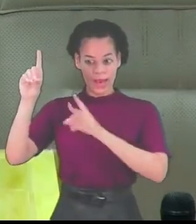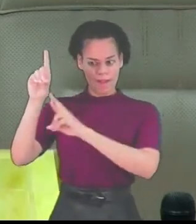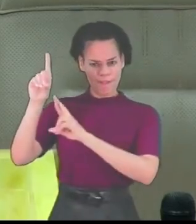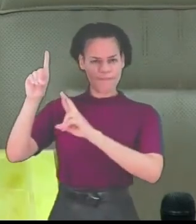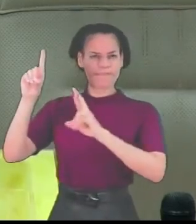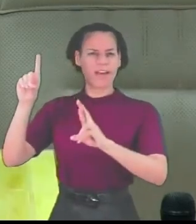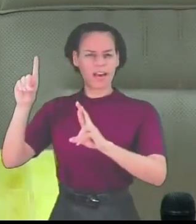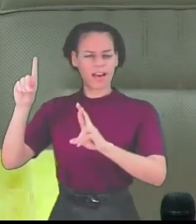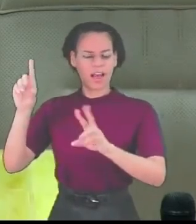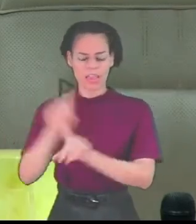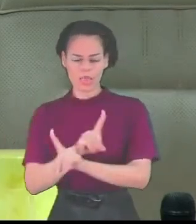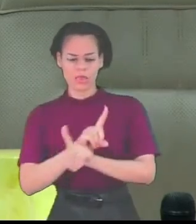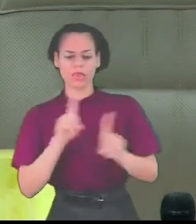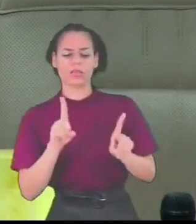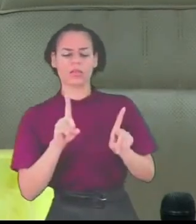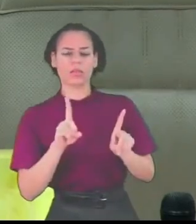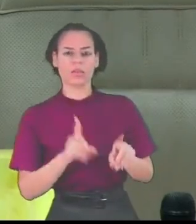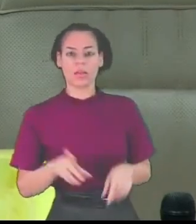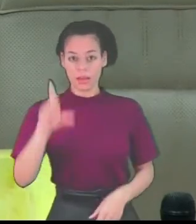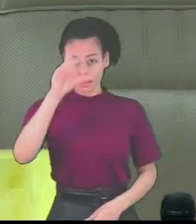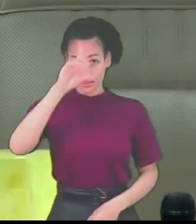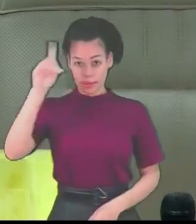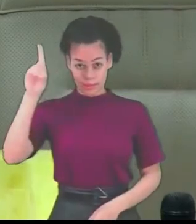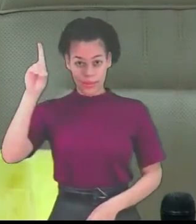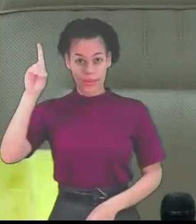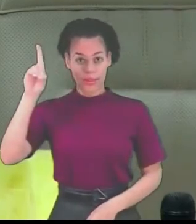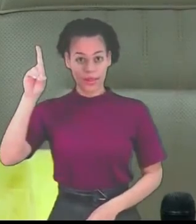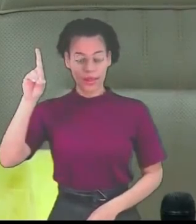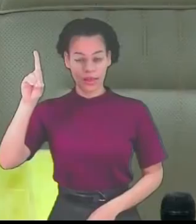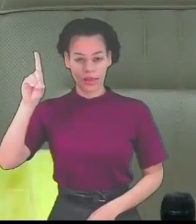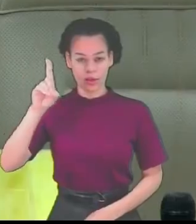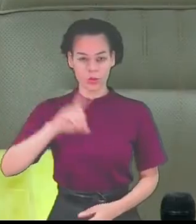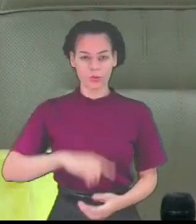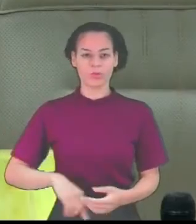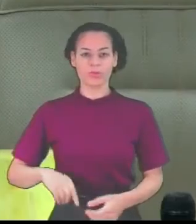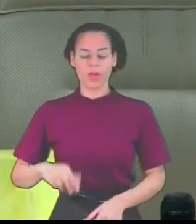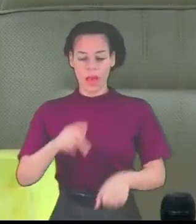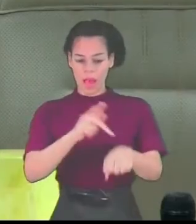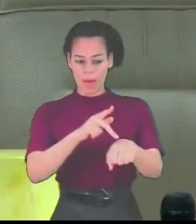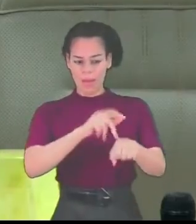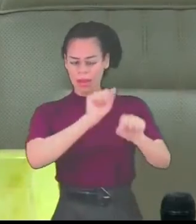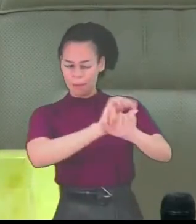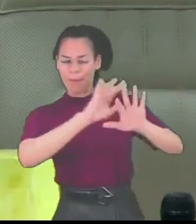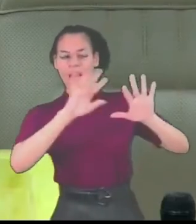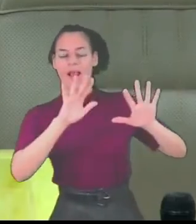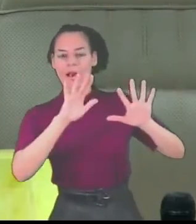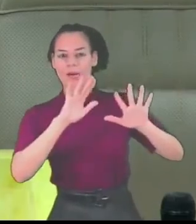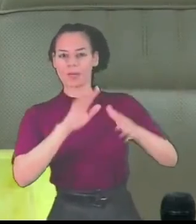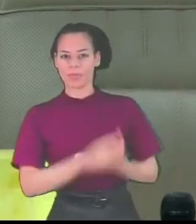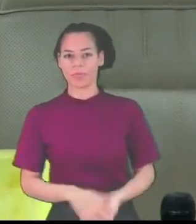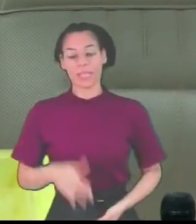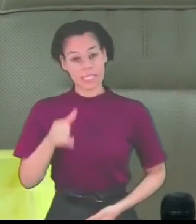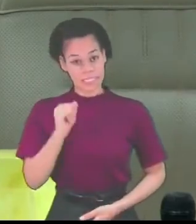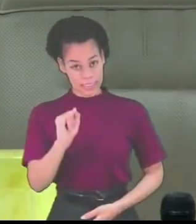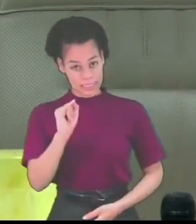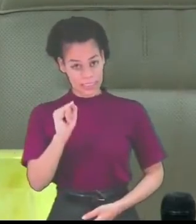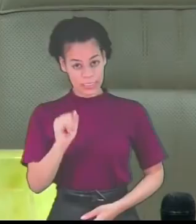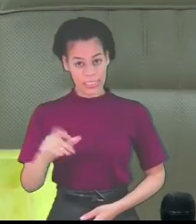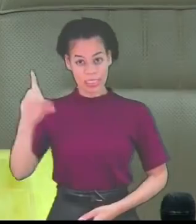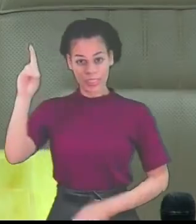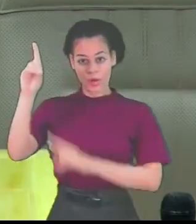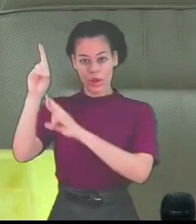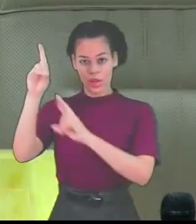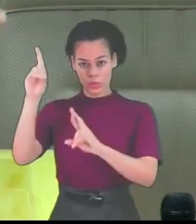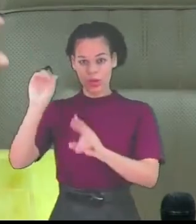negativa Deus acende a urim quando era a positiva Deus